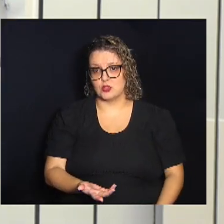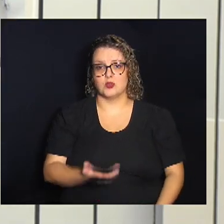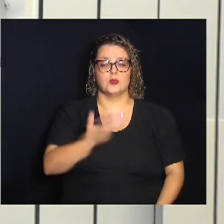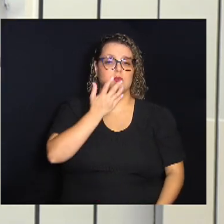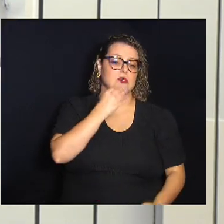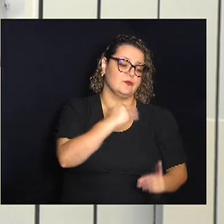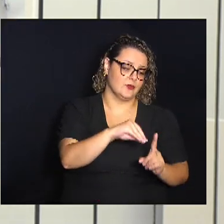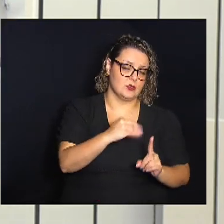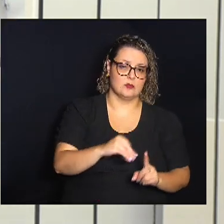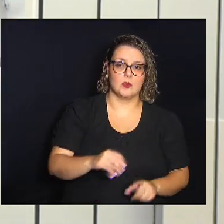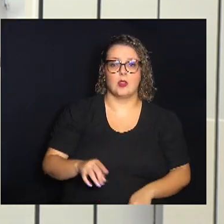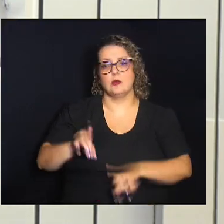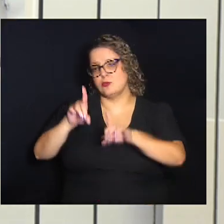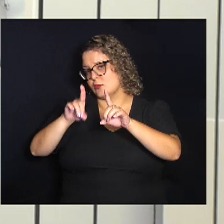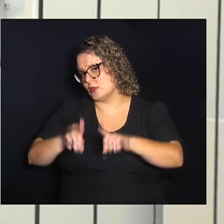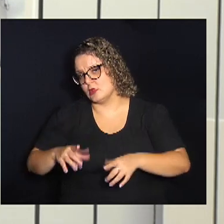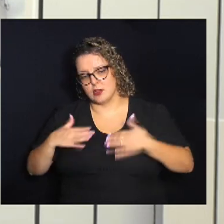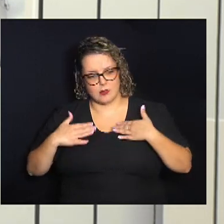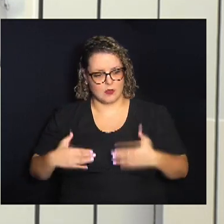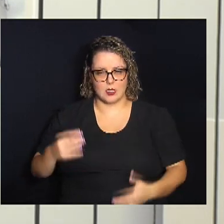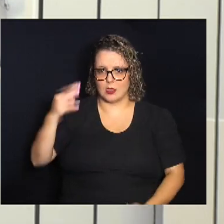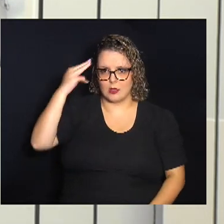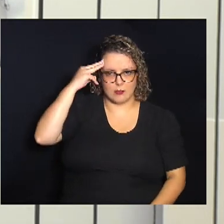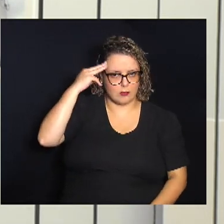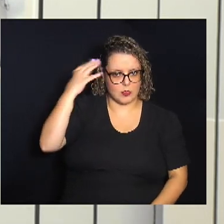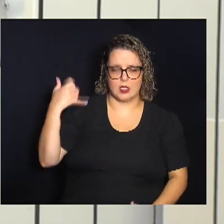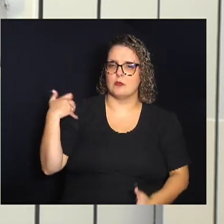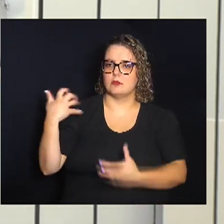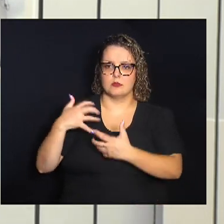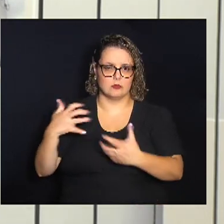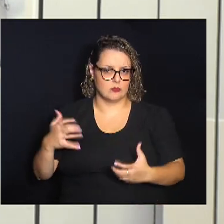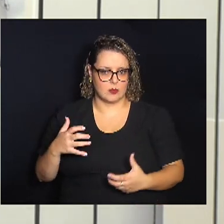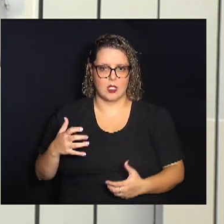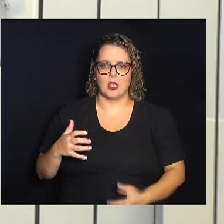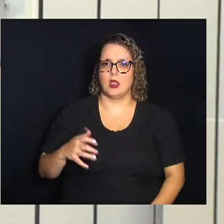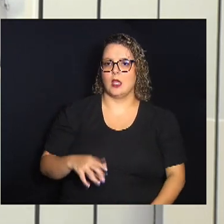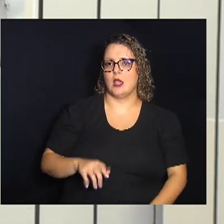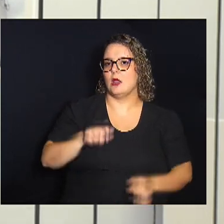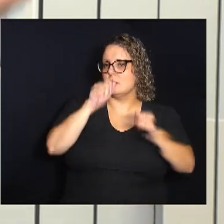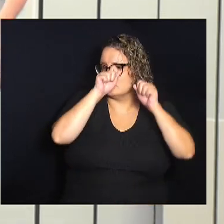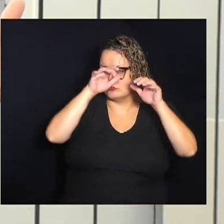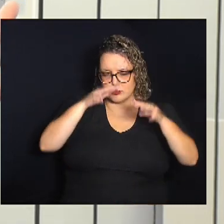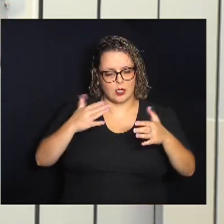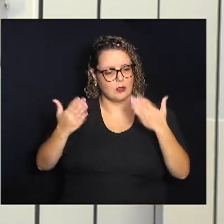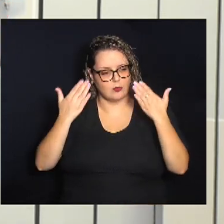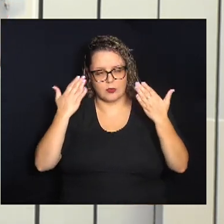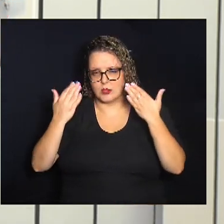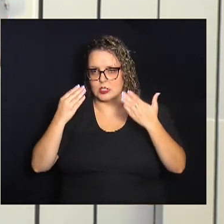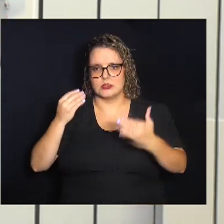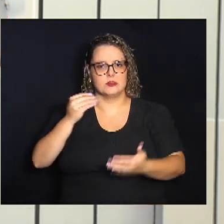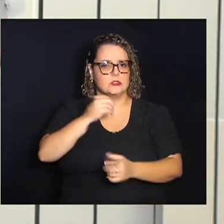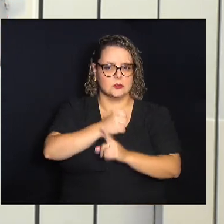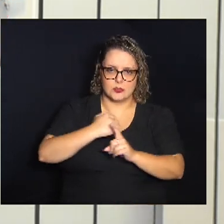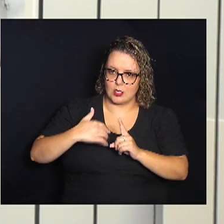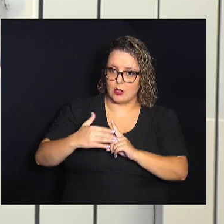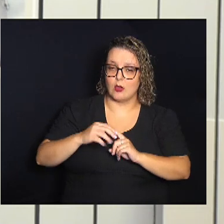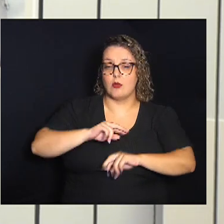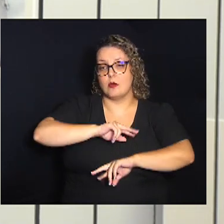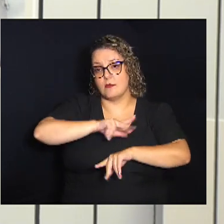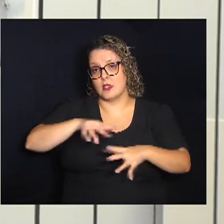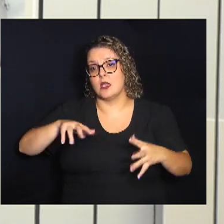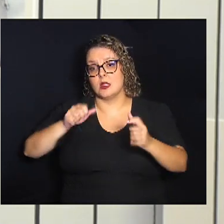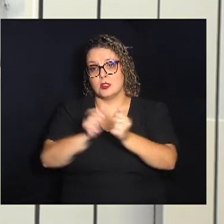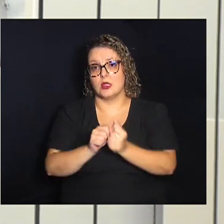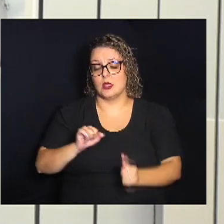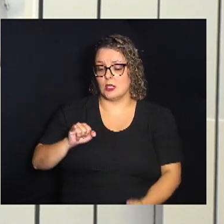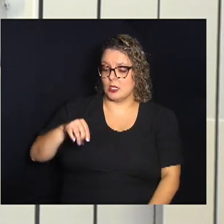ou deficiências física, mental, intelectual, psicossocial ou múltipla, que causem